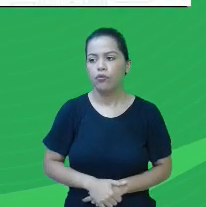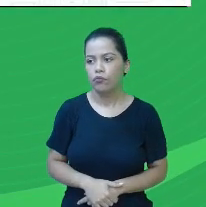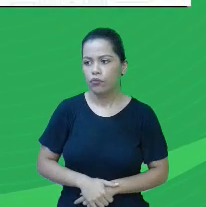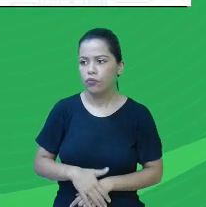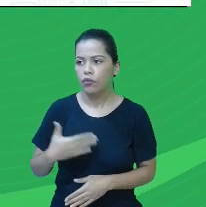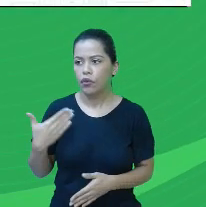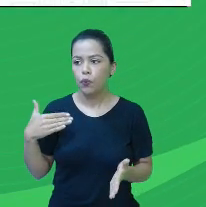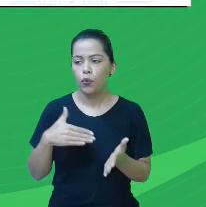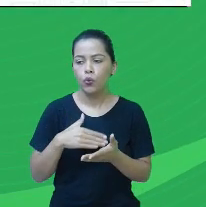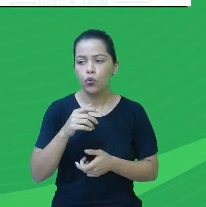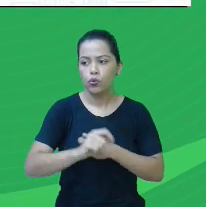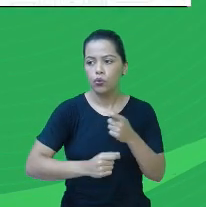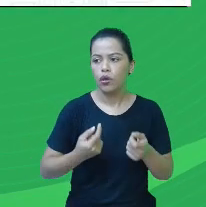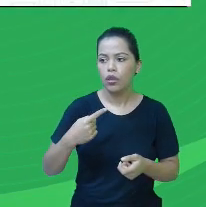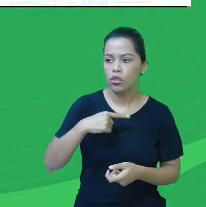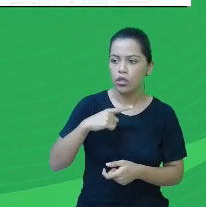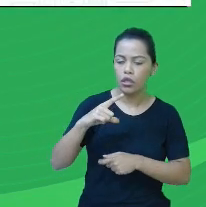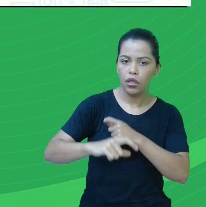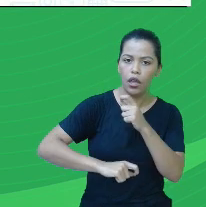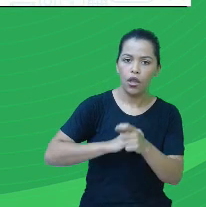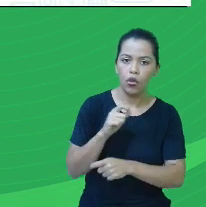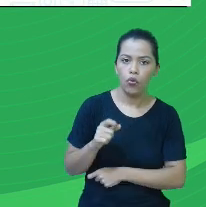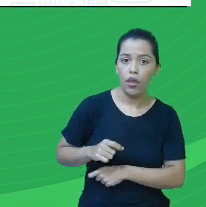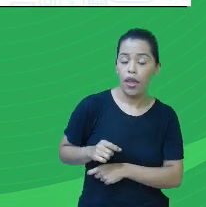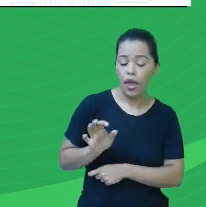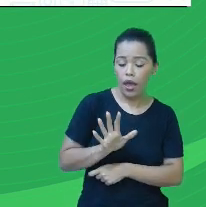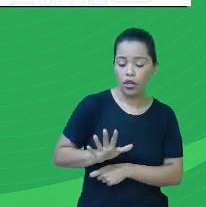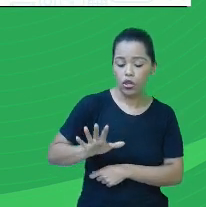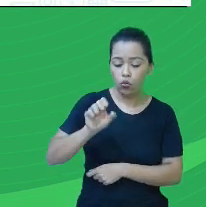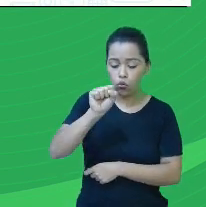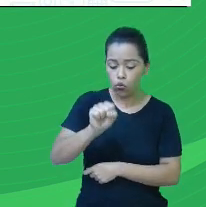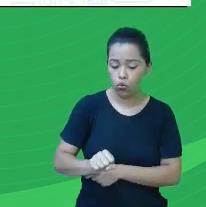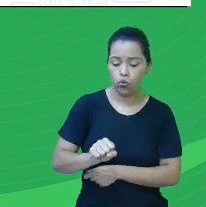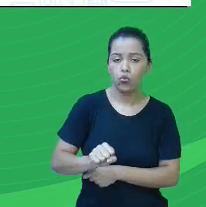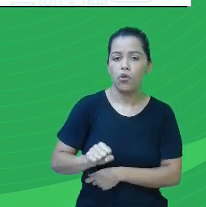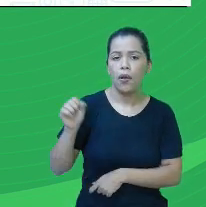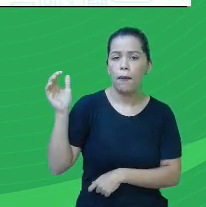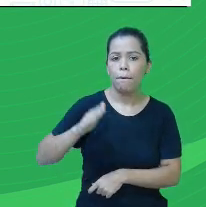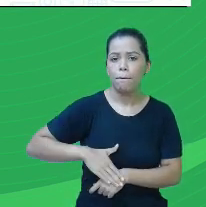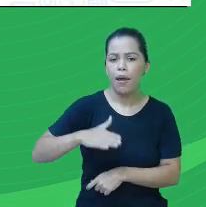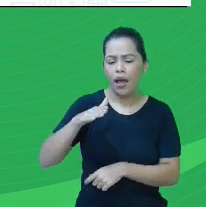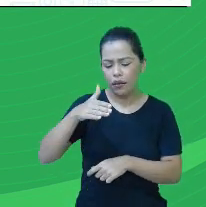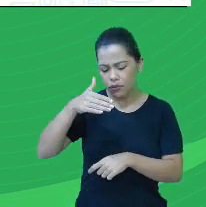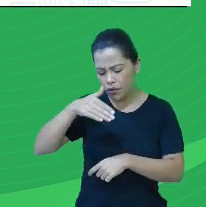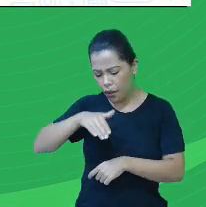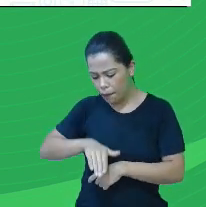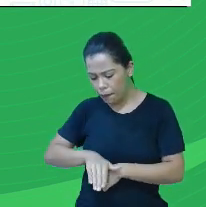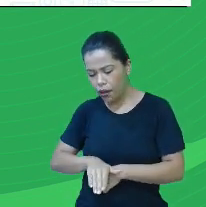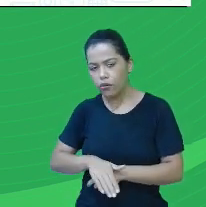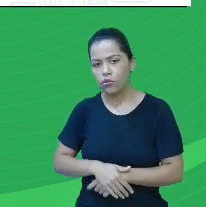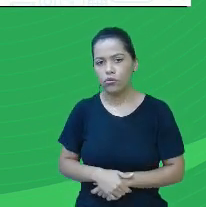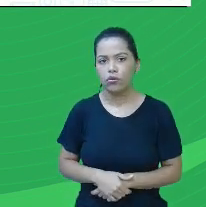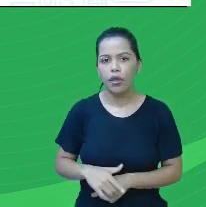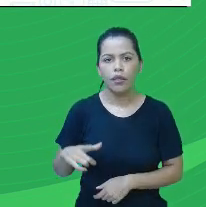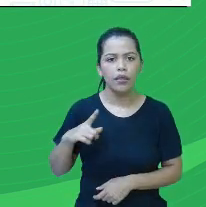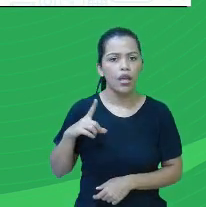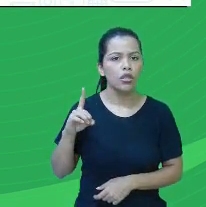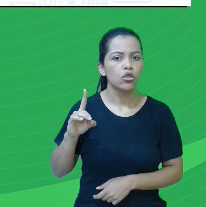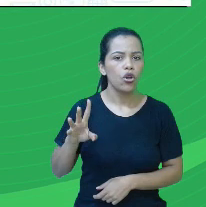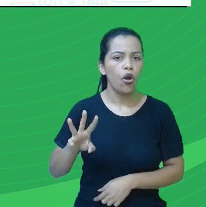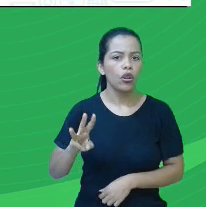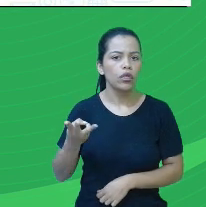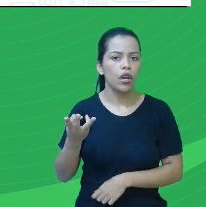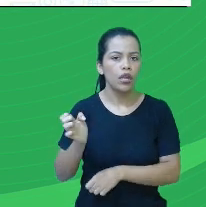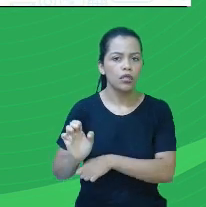por último, nós temos a região sul, é a região mais abaixo do mapa, tem apenas